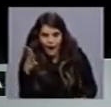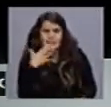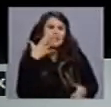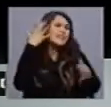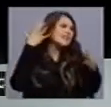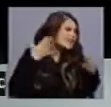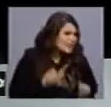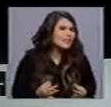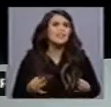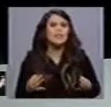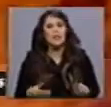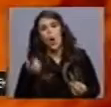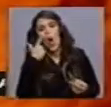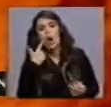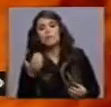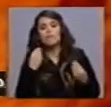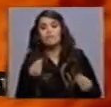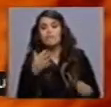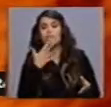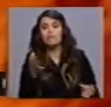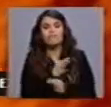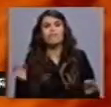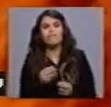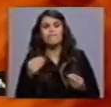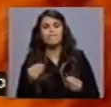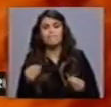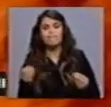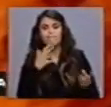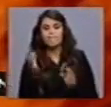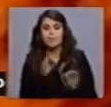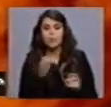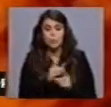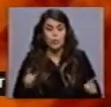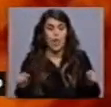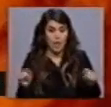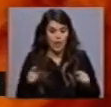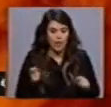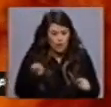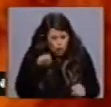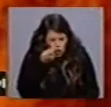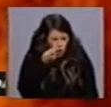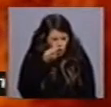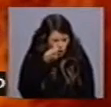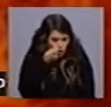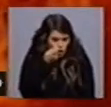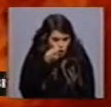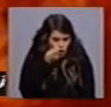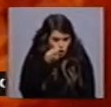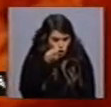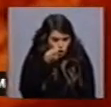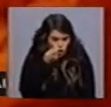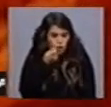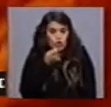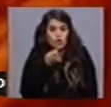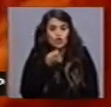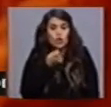absolutamente... Olha, é uma escala verdadeiramente astronómica. Isto é um bocadinho do enxame de